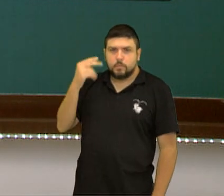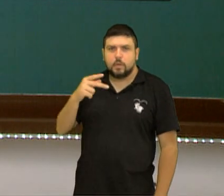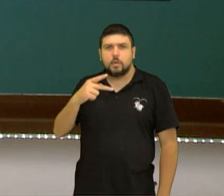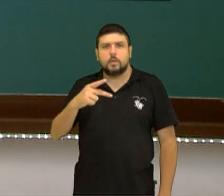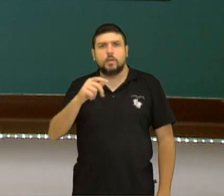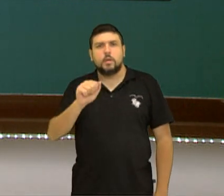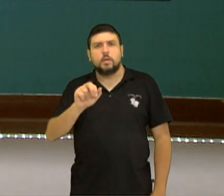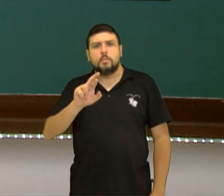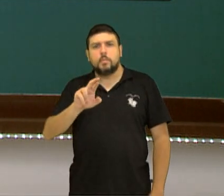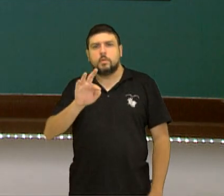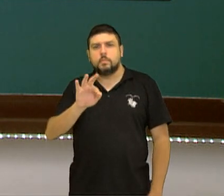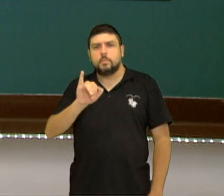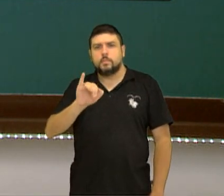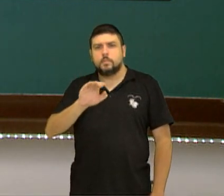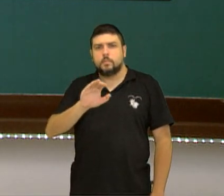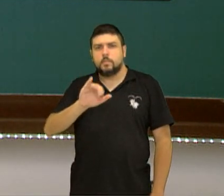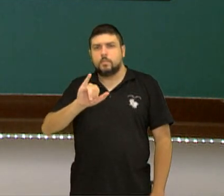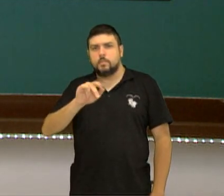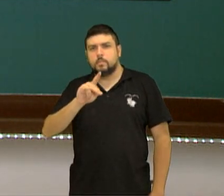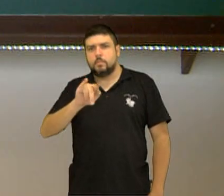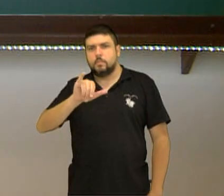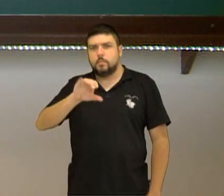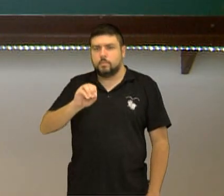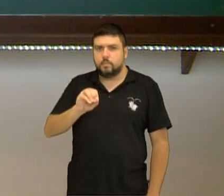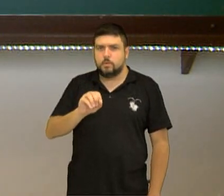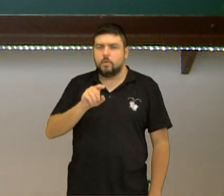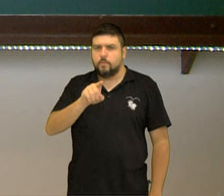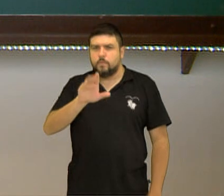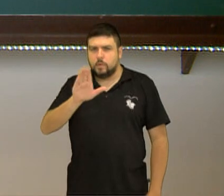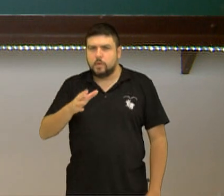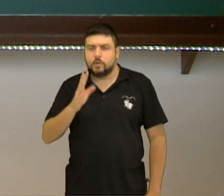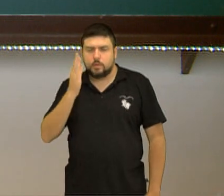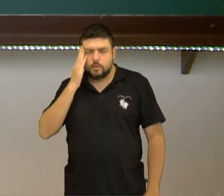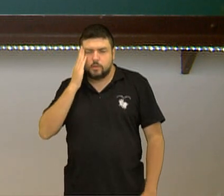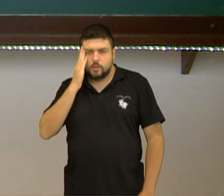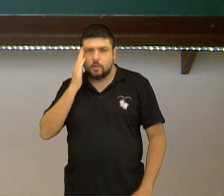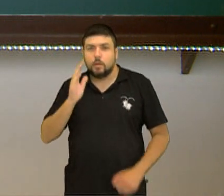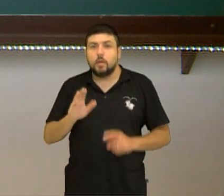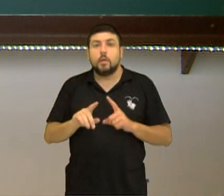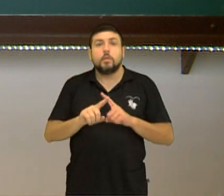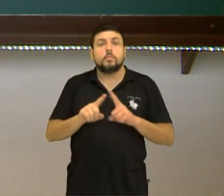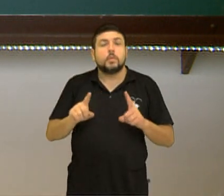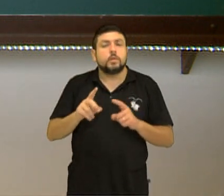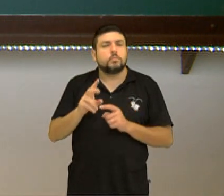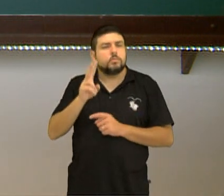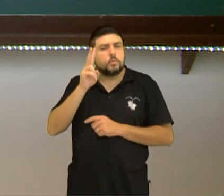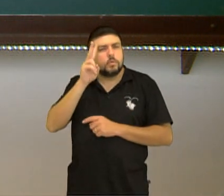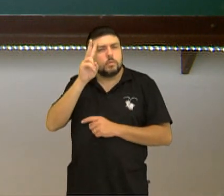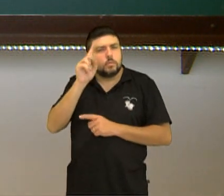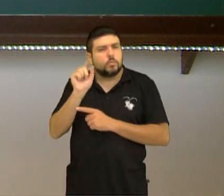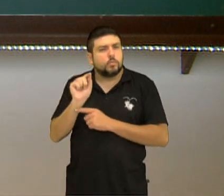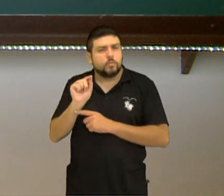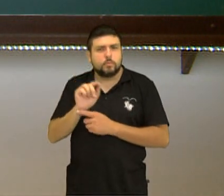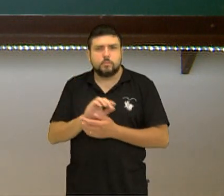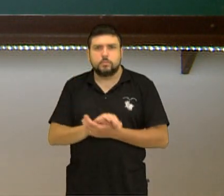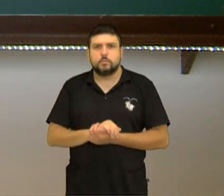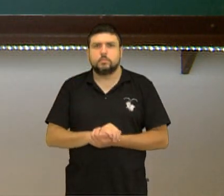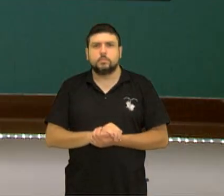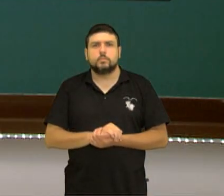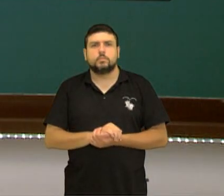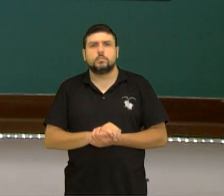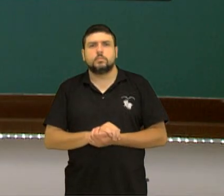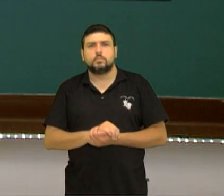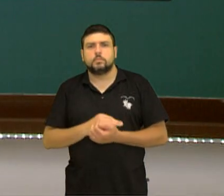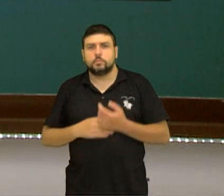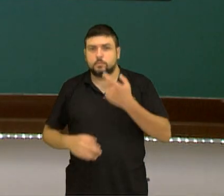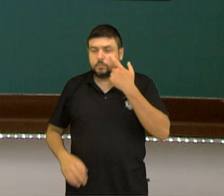Particípio passado. Tenho certeza que vocês já viram isso, mas vamos dar uma relembrada aqui do que se trata isso. Dá uma olhada